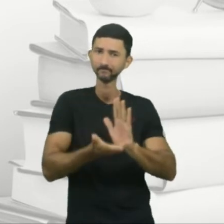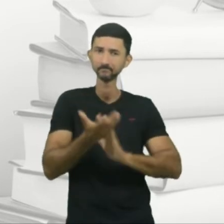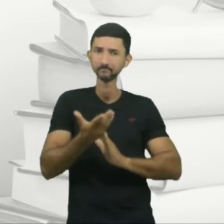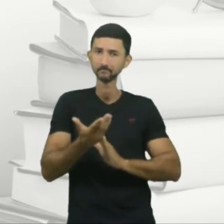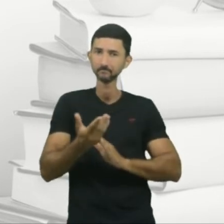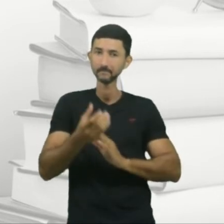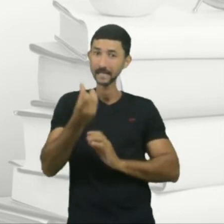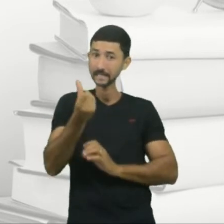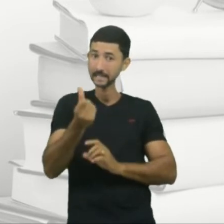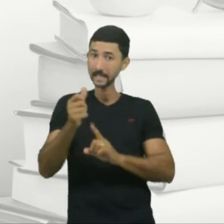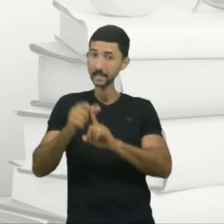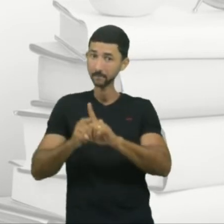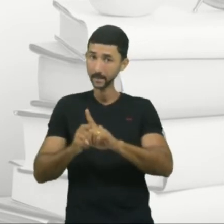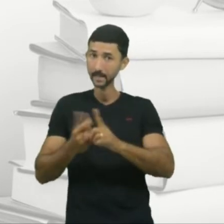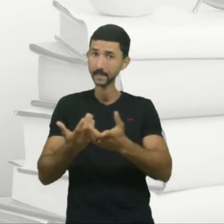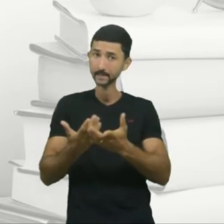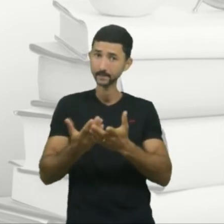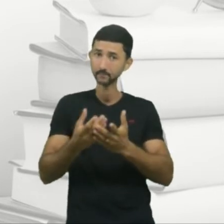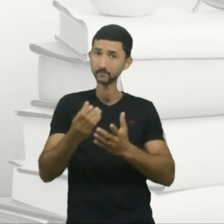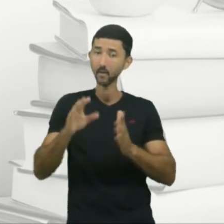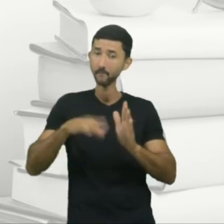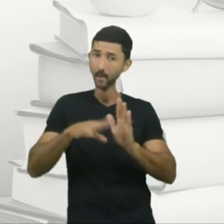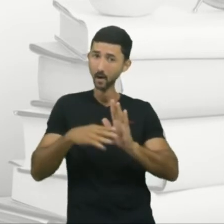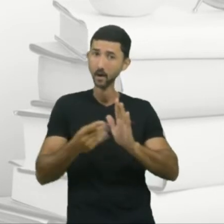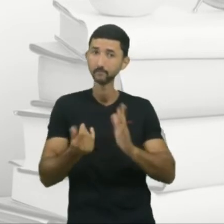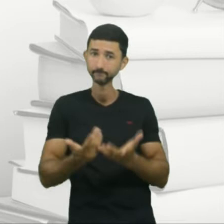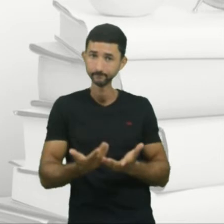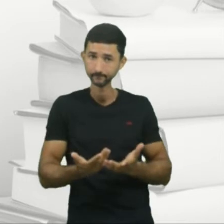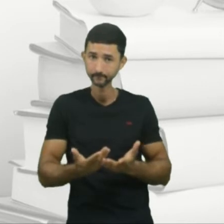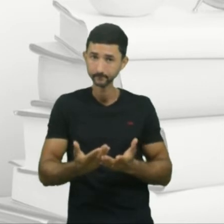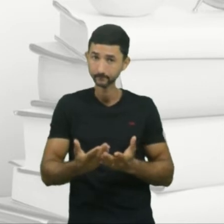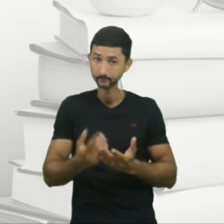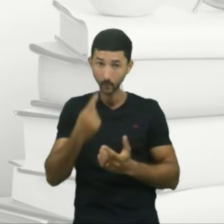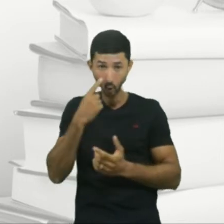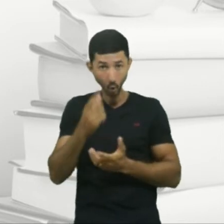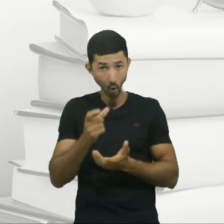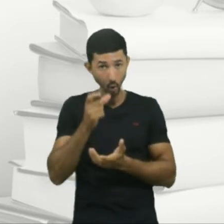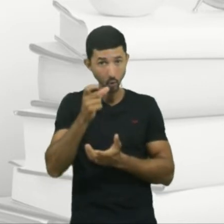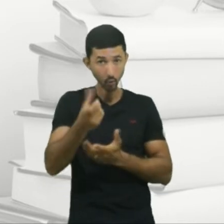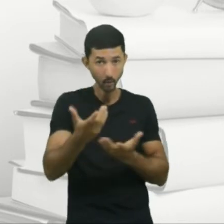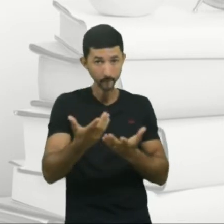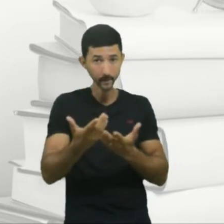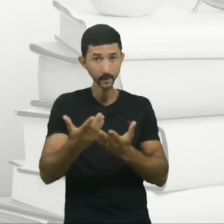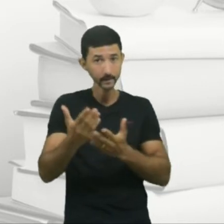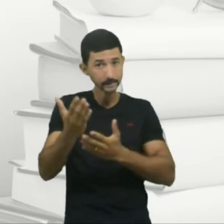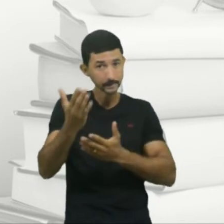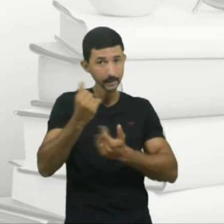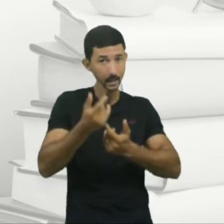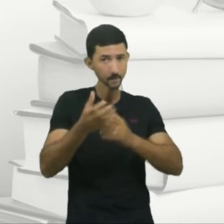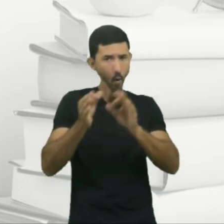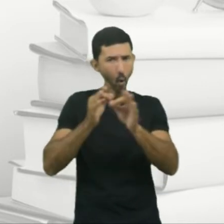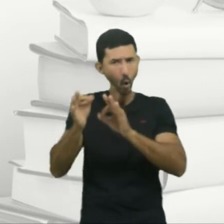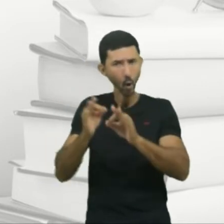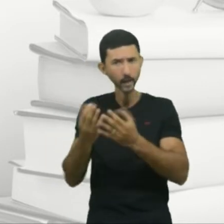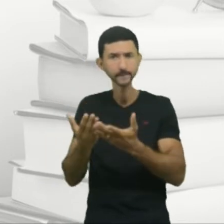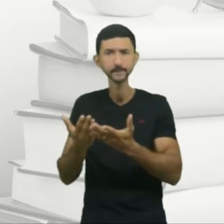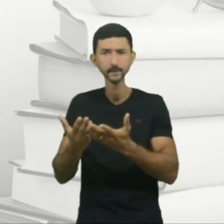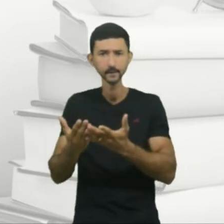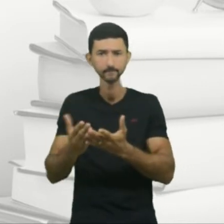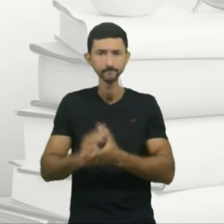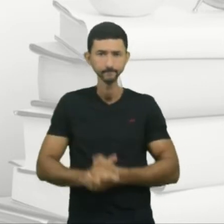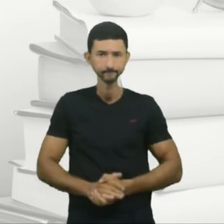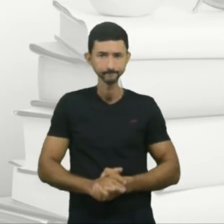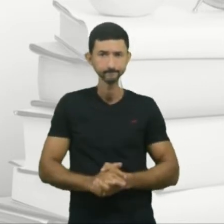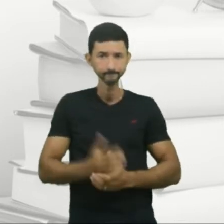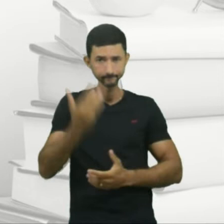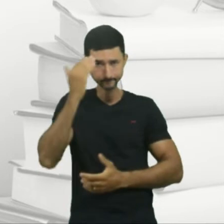por 6 meses, você tem um valor menor. Por isso eu te convido a te planejar, a se programar,